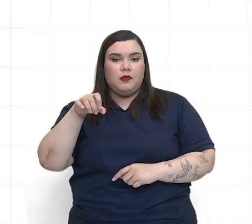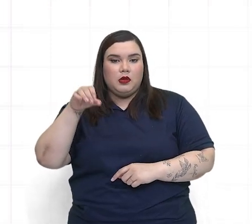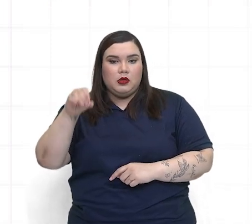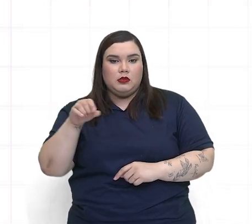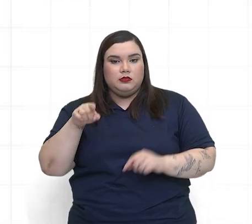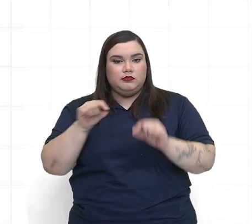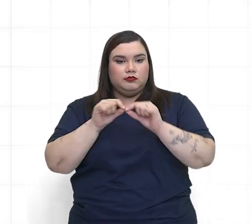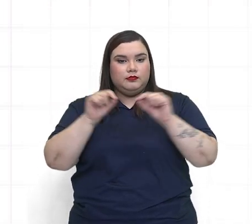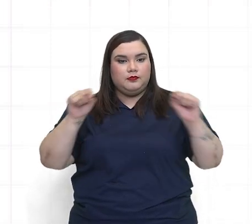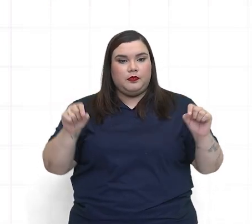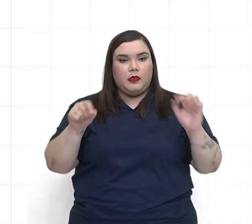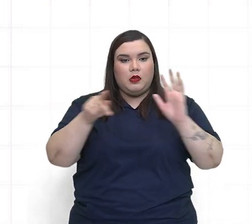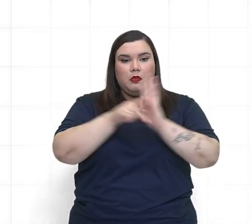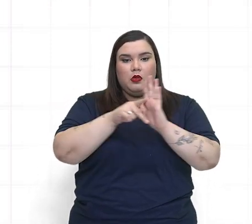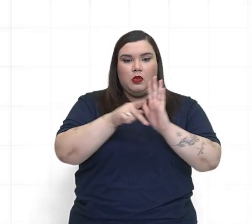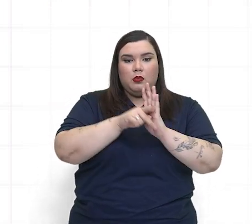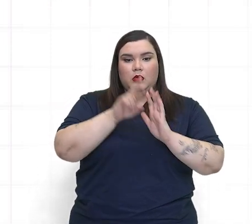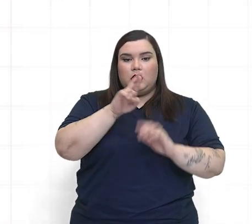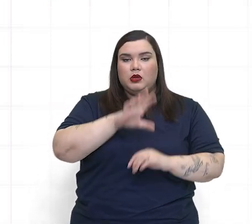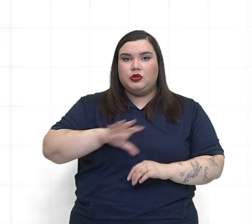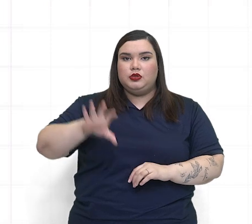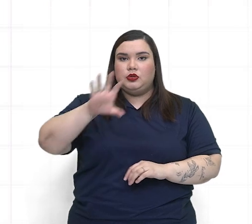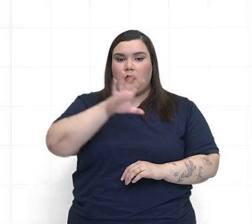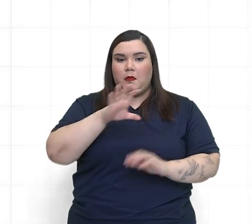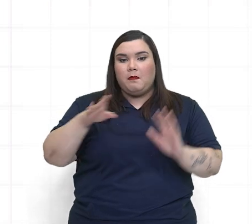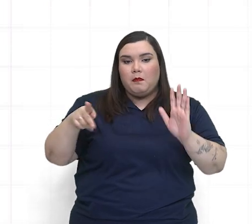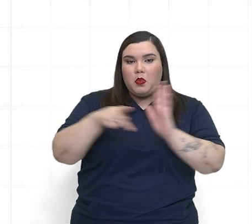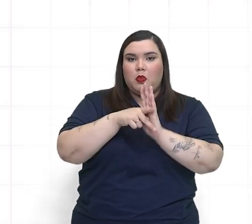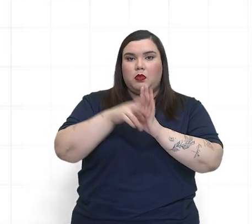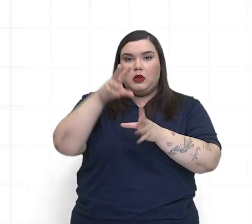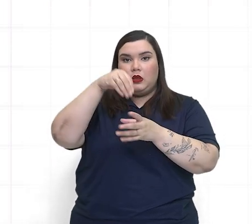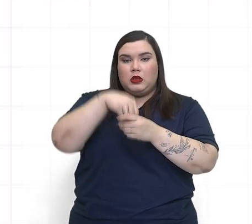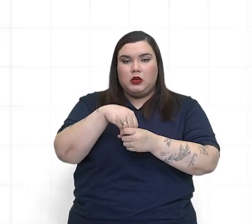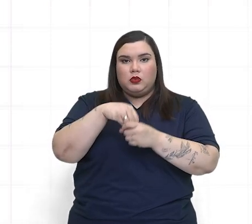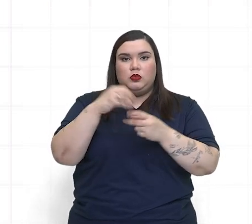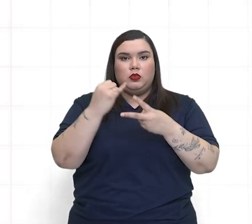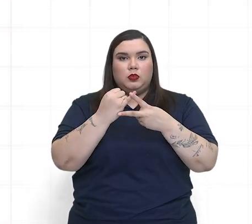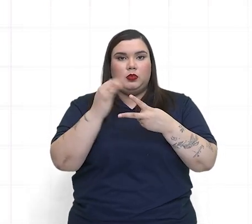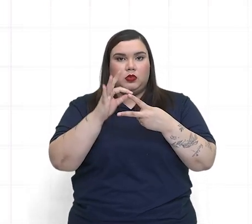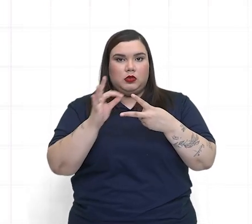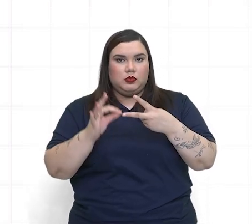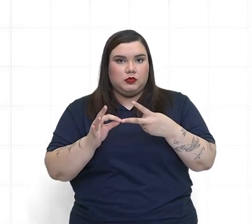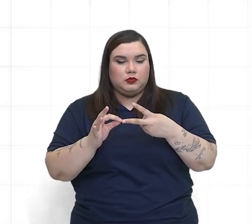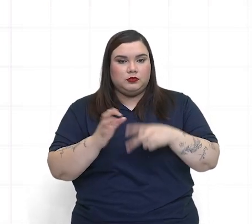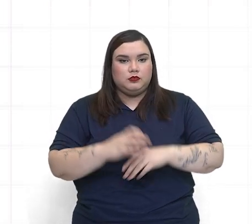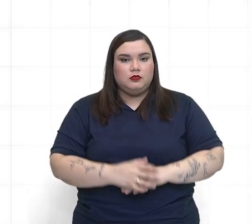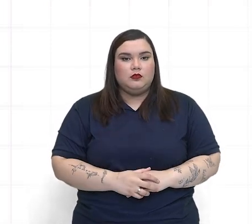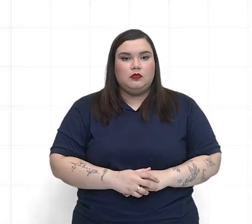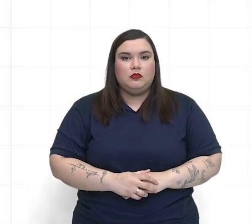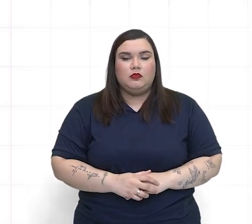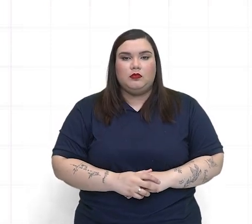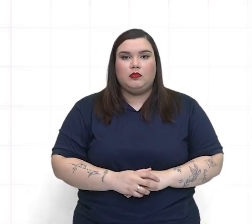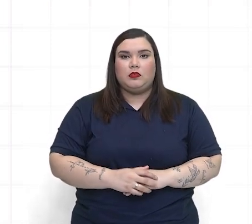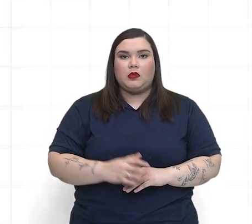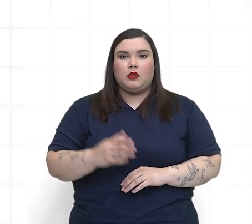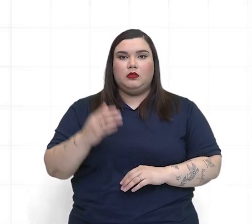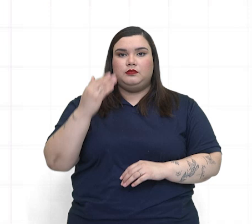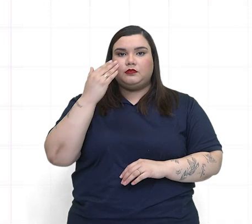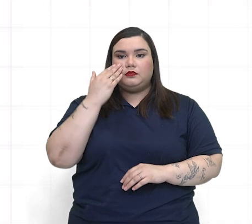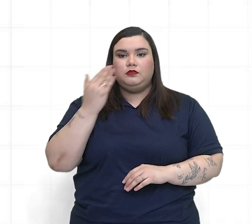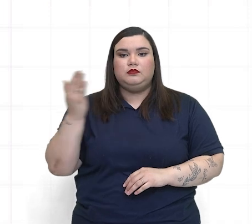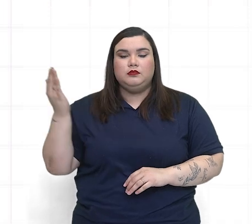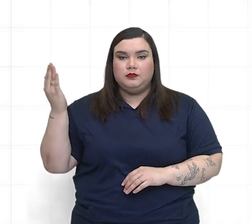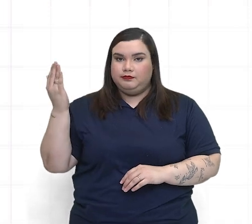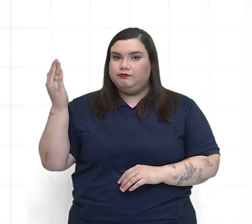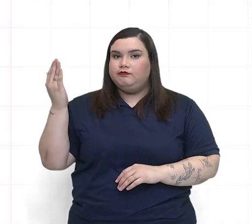traçado pertence somente a uma região limitada pelo polígono. Então, como vemos aqui, ó, nossa figura ao lado, nós temos